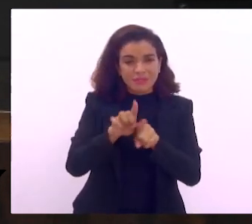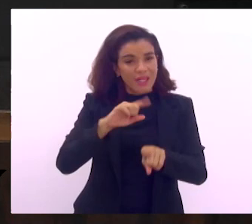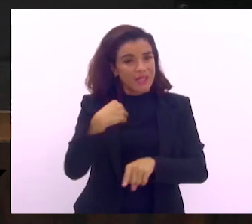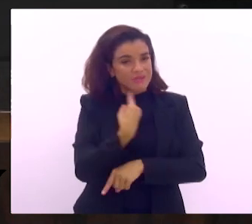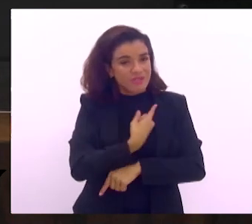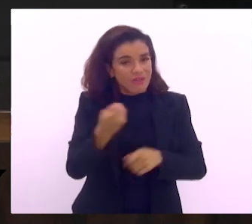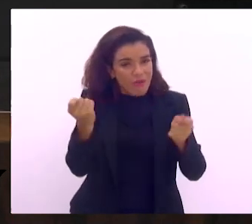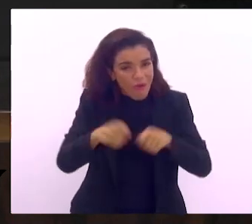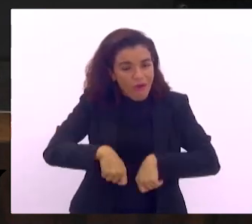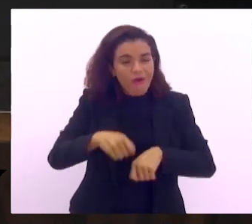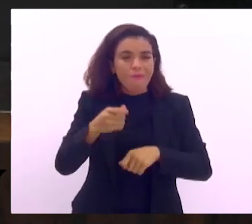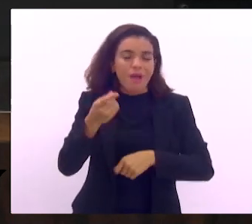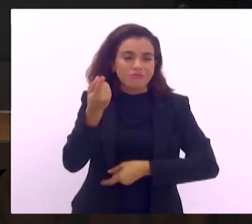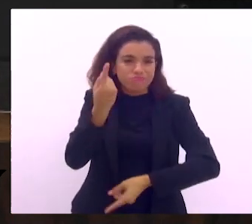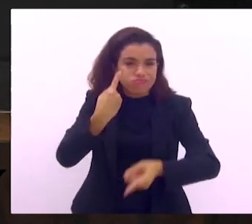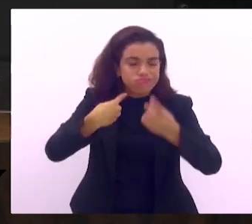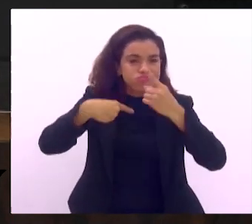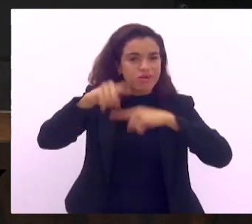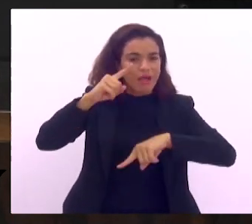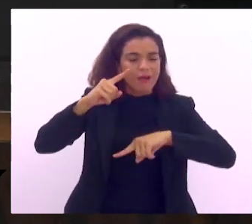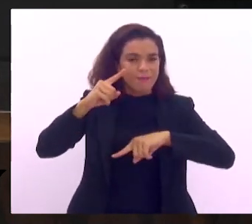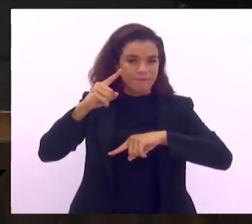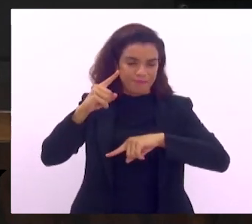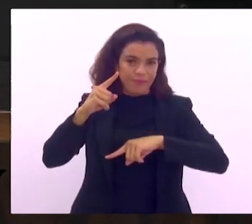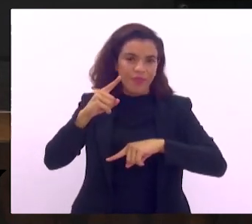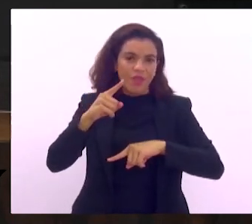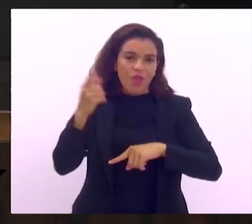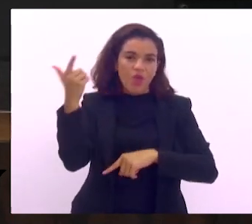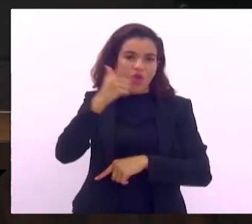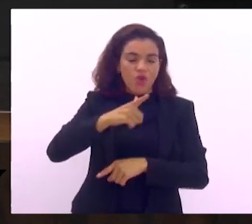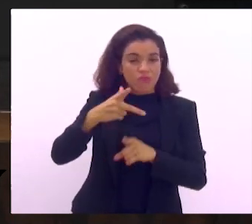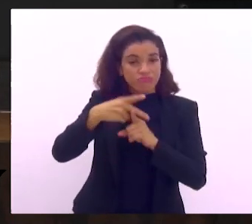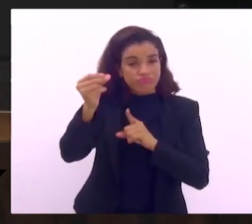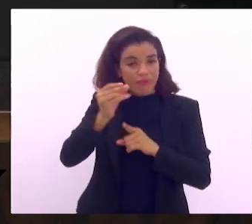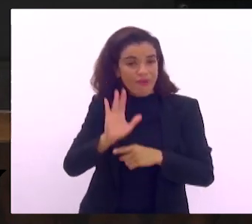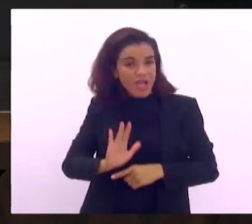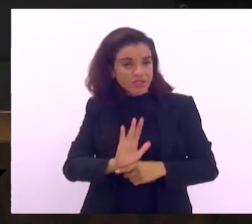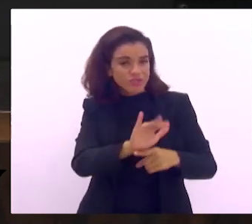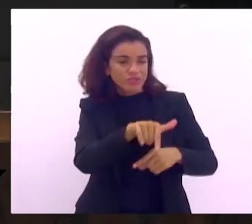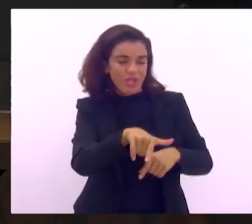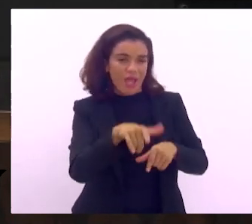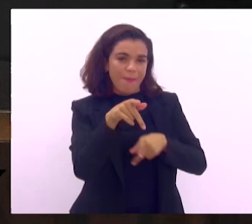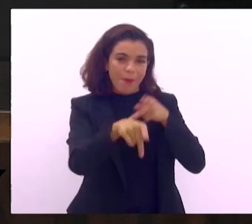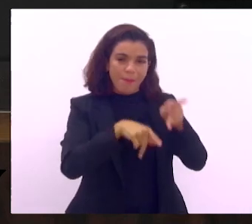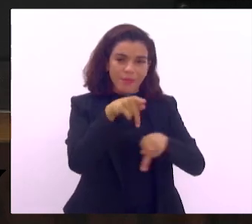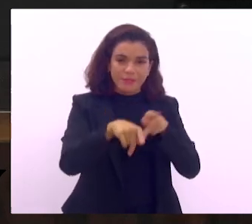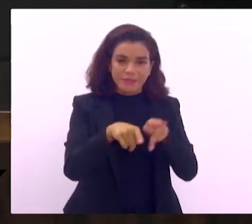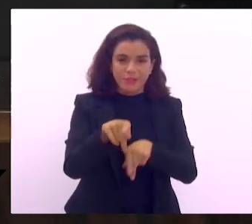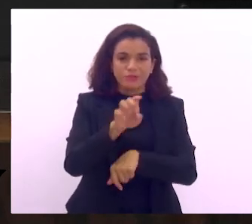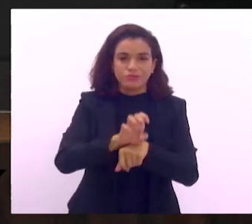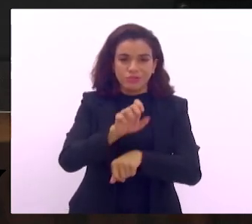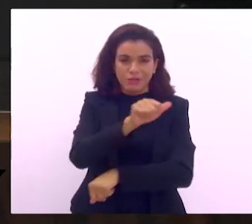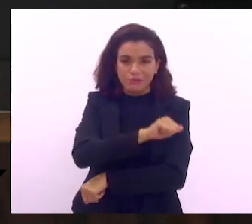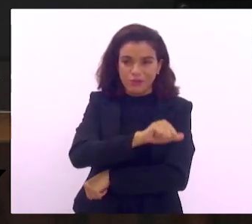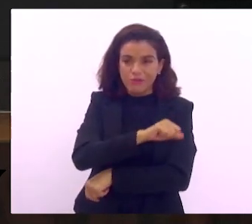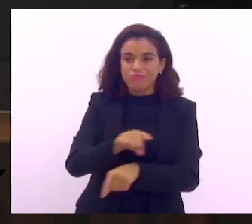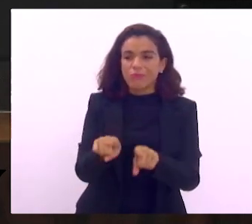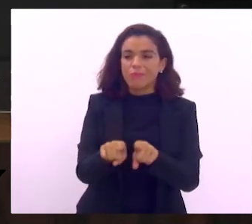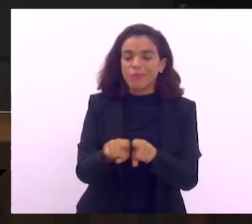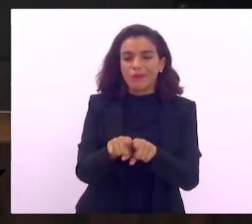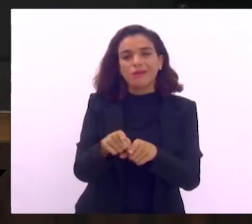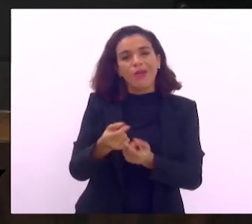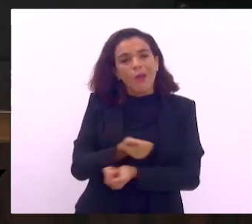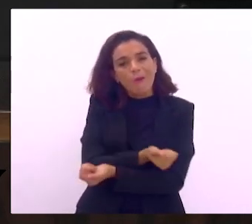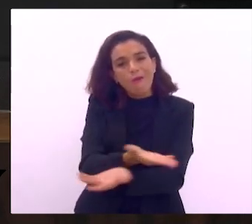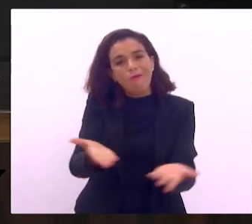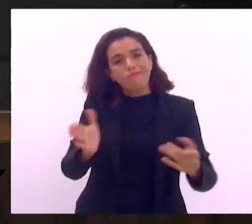conseguir avançar com essa conquista que vai beneficiar grande parte da população do nosso estado, esse benefício vai ser